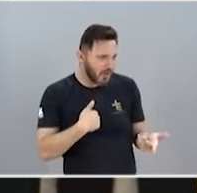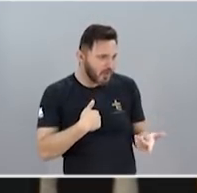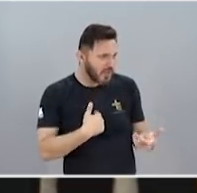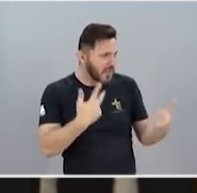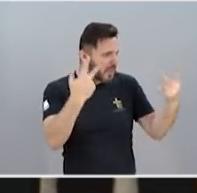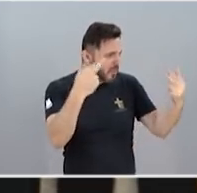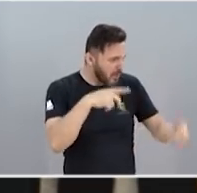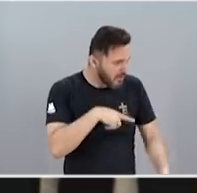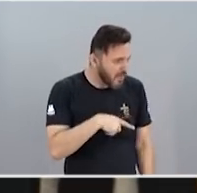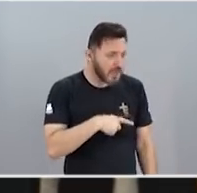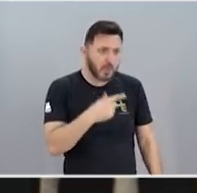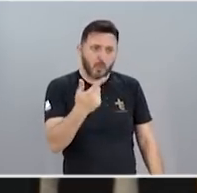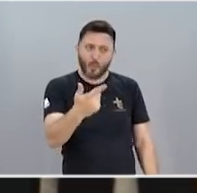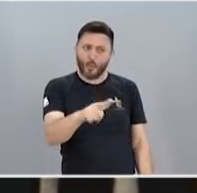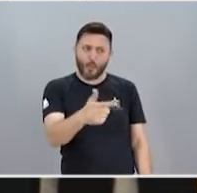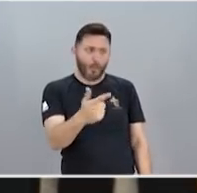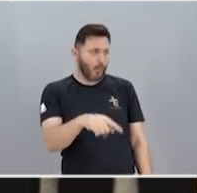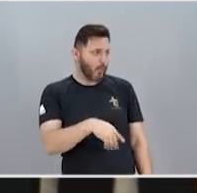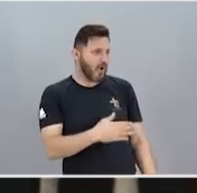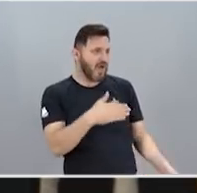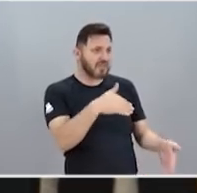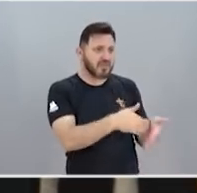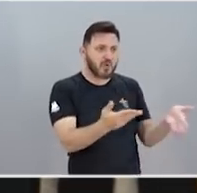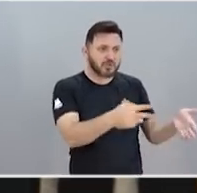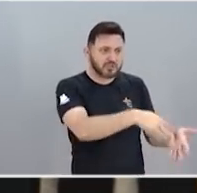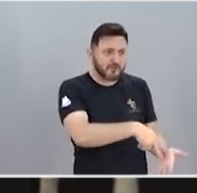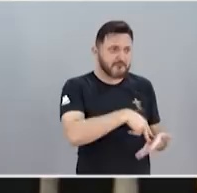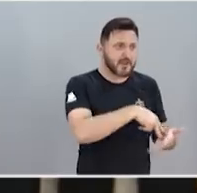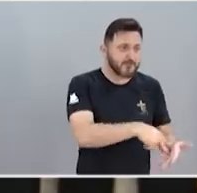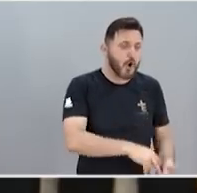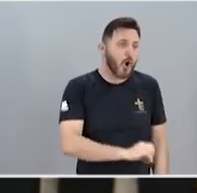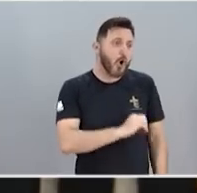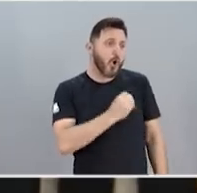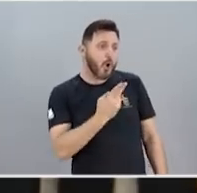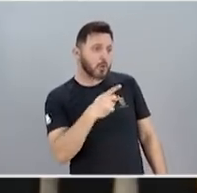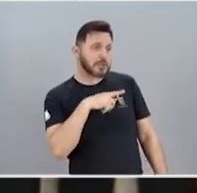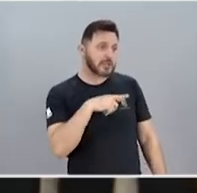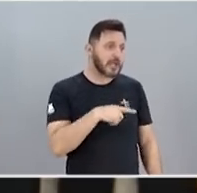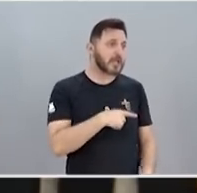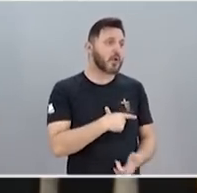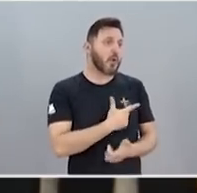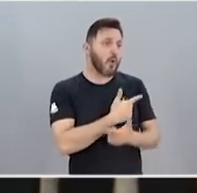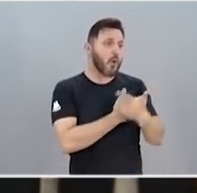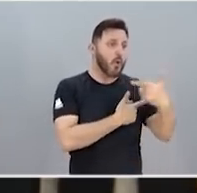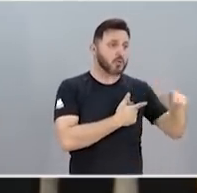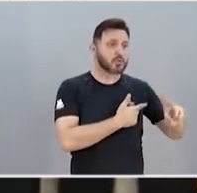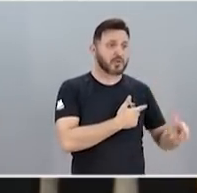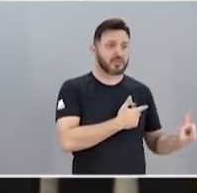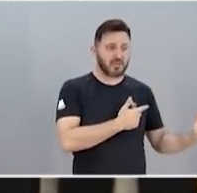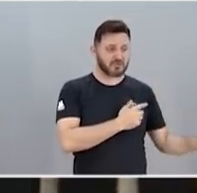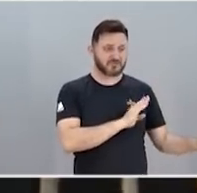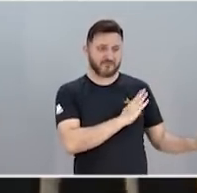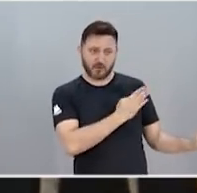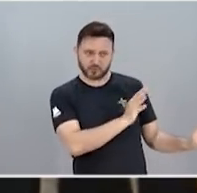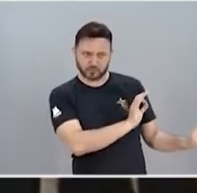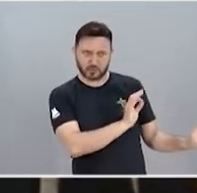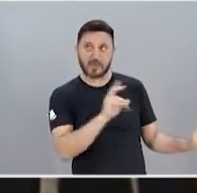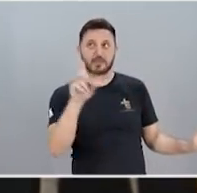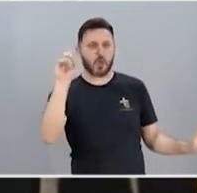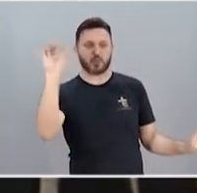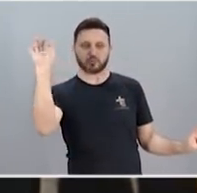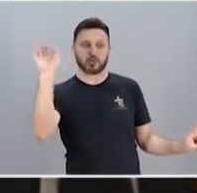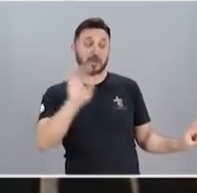tenha permanecido vivo? Ou terá jamais algum Deus vindo escolher para